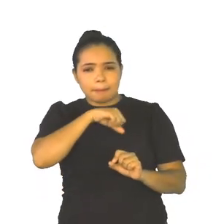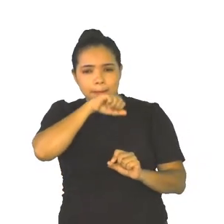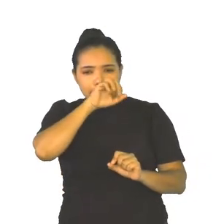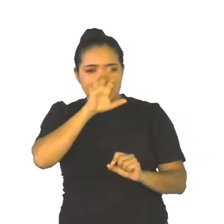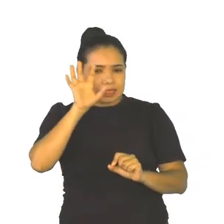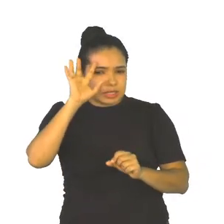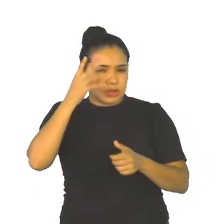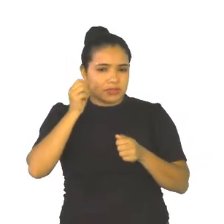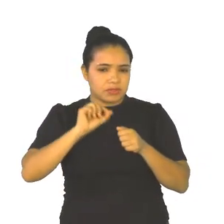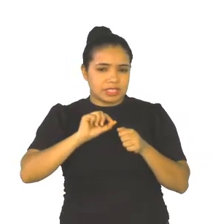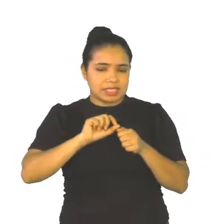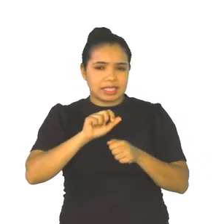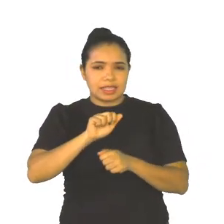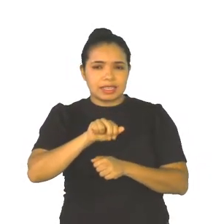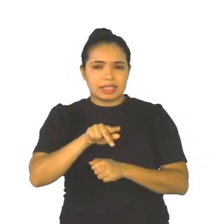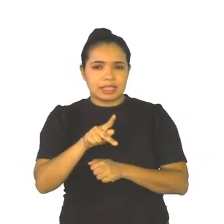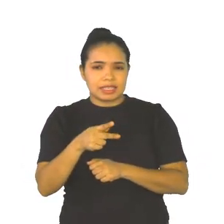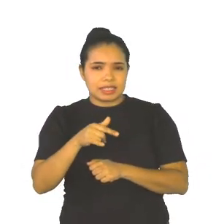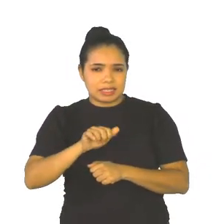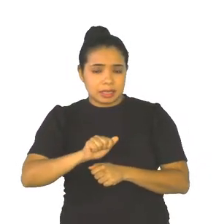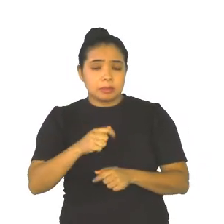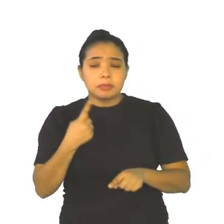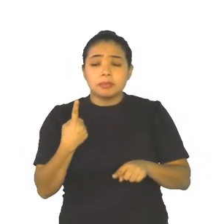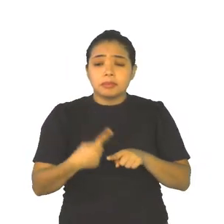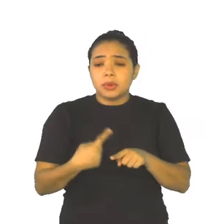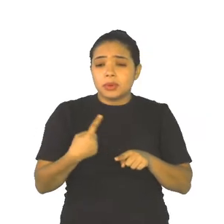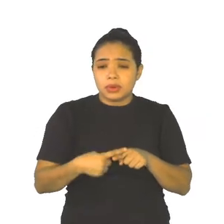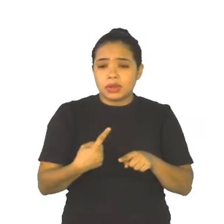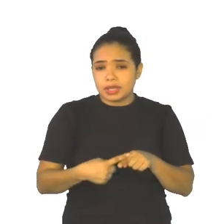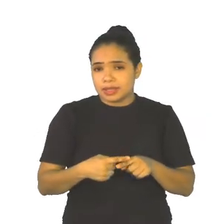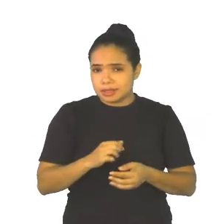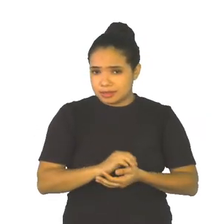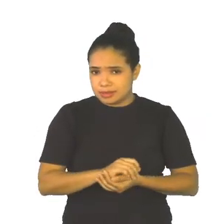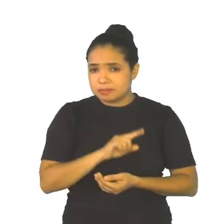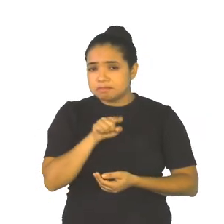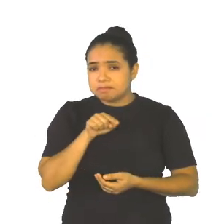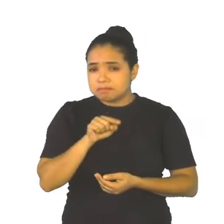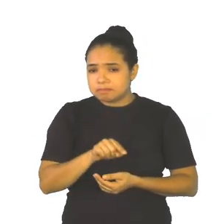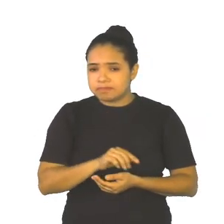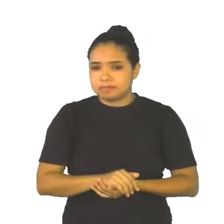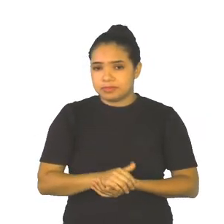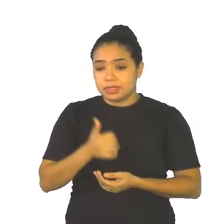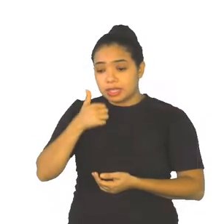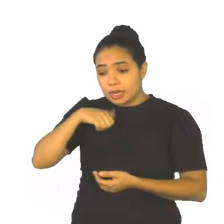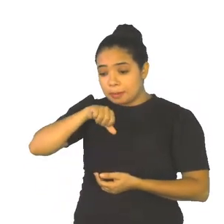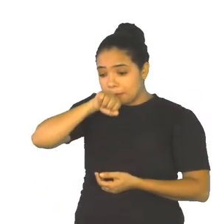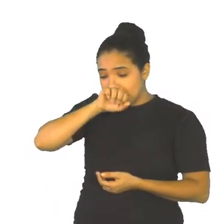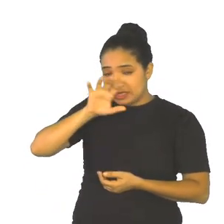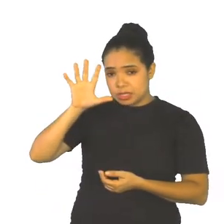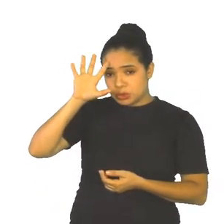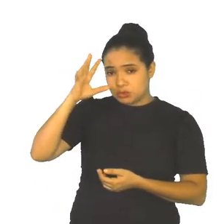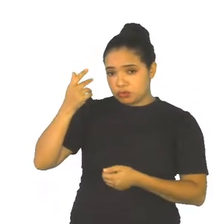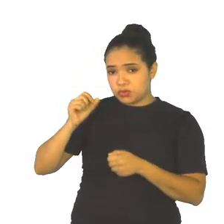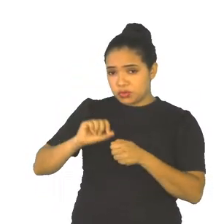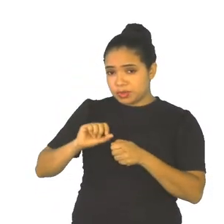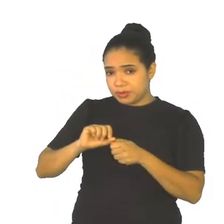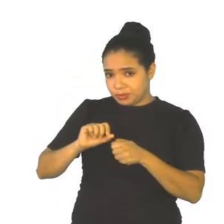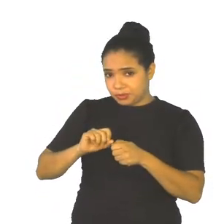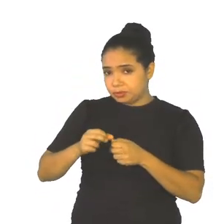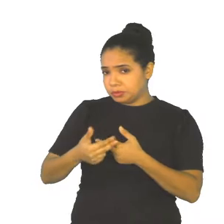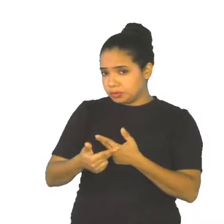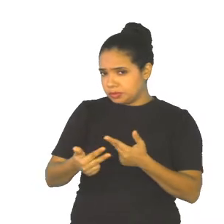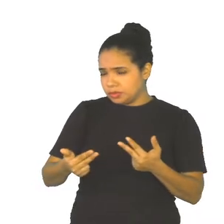Aninha? E por quê? A mãe decidiu fazer algo com a filhinha, com a Aninha. E esse algo